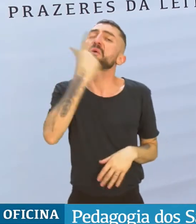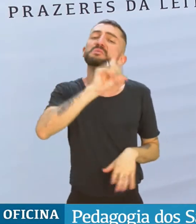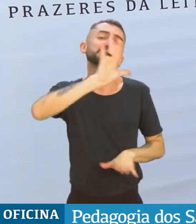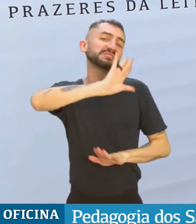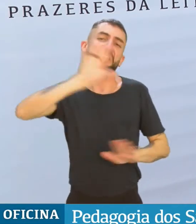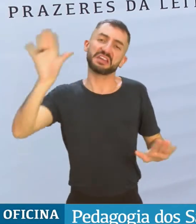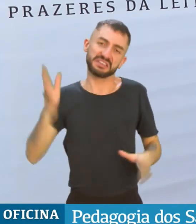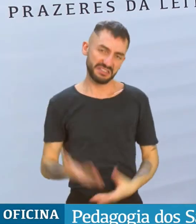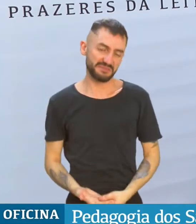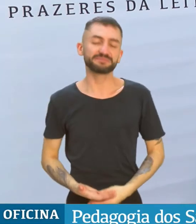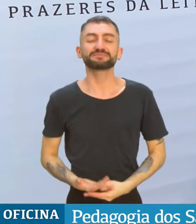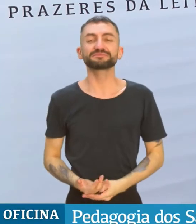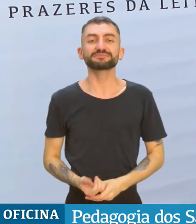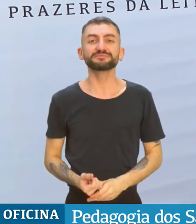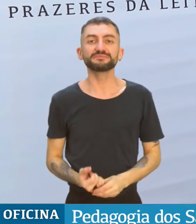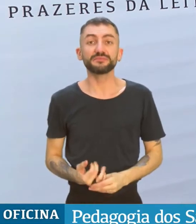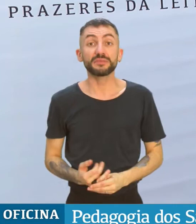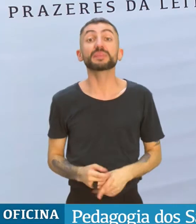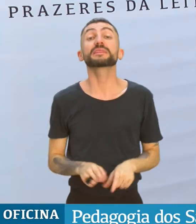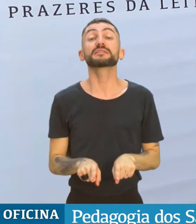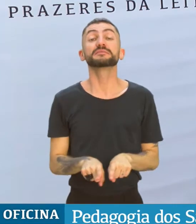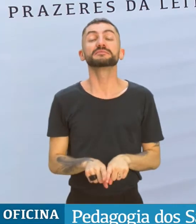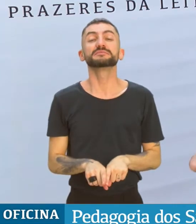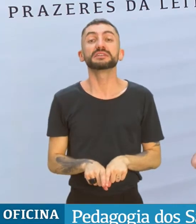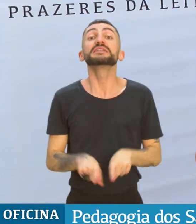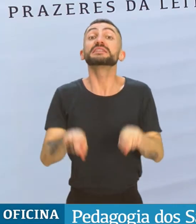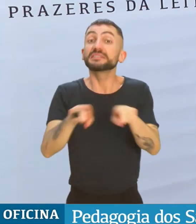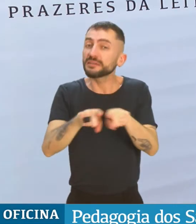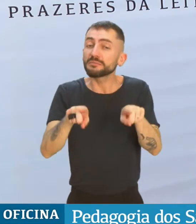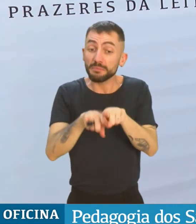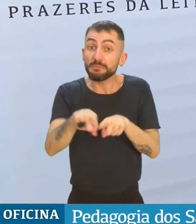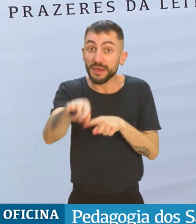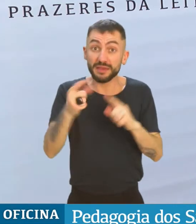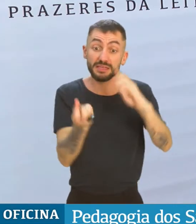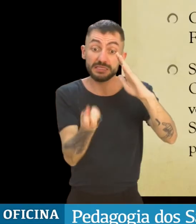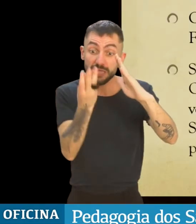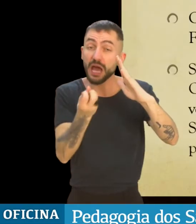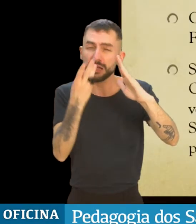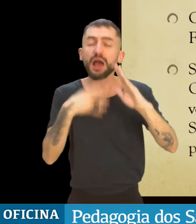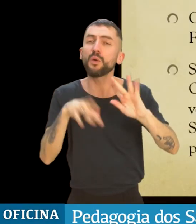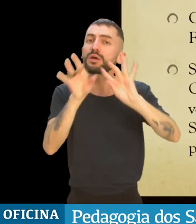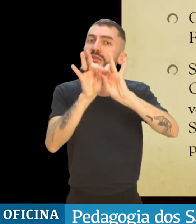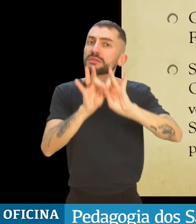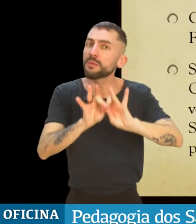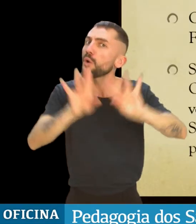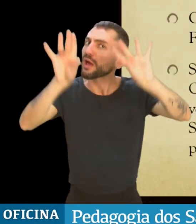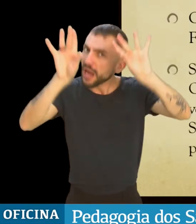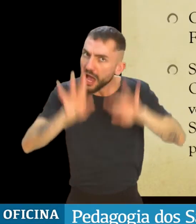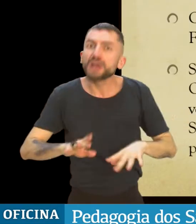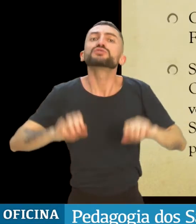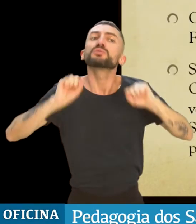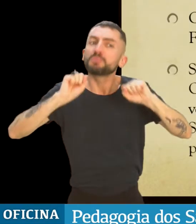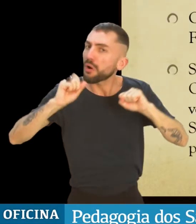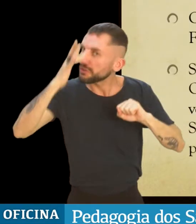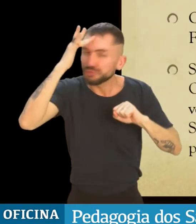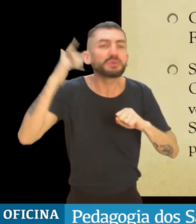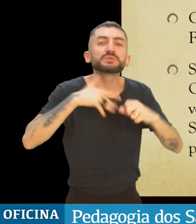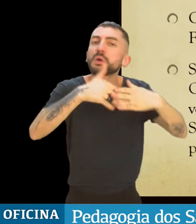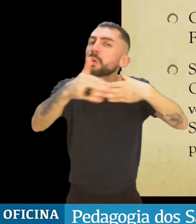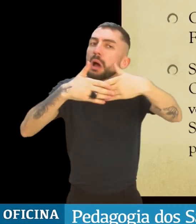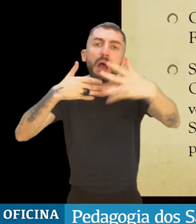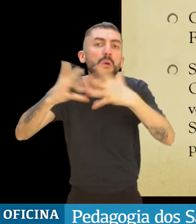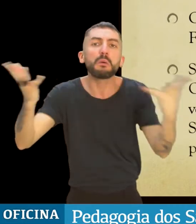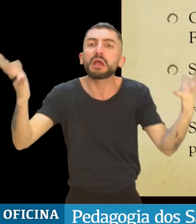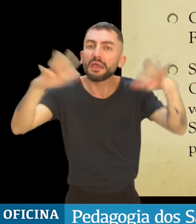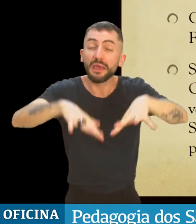né? E ele é extremamente democrático, extremamente acessível. Algo